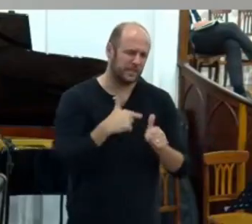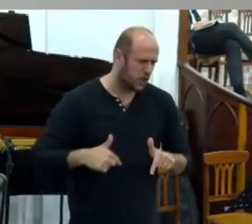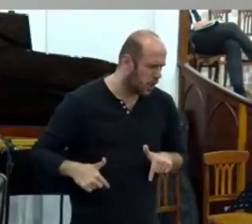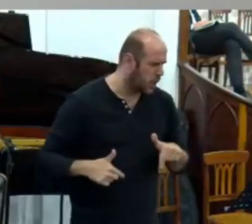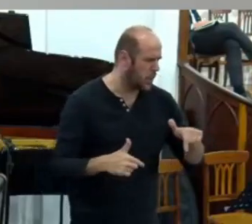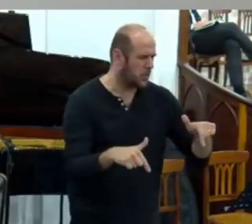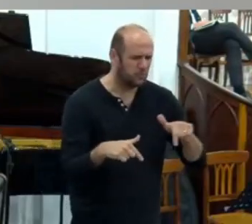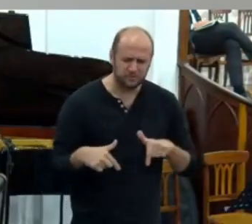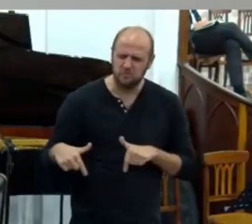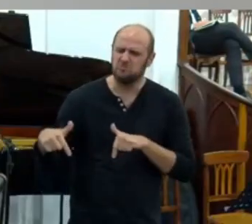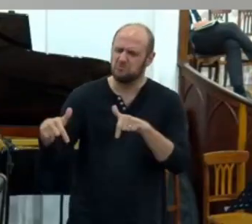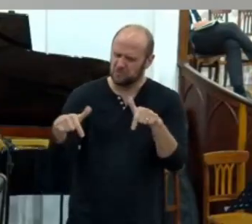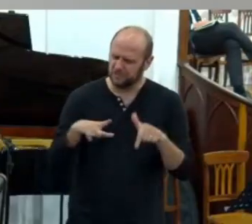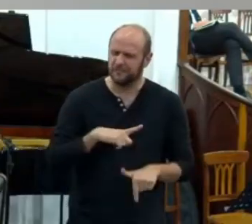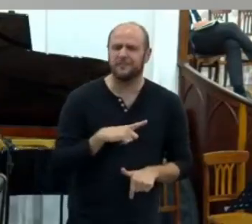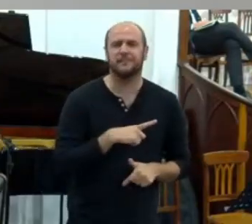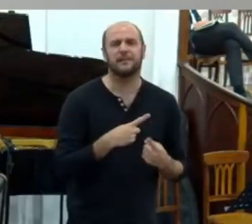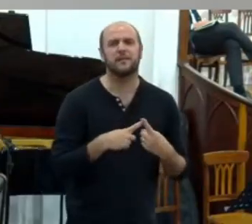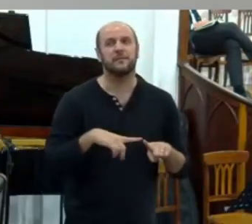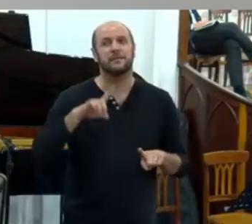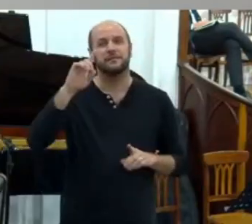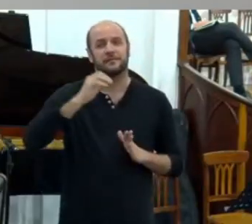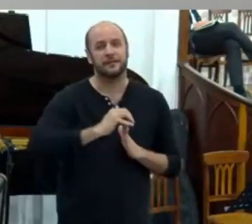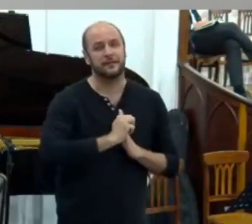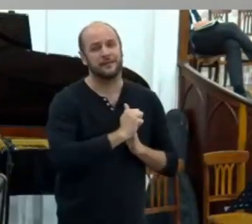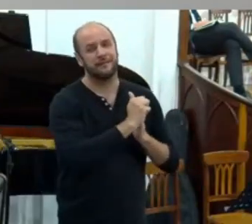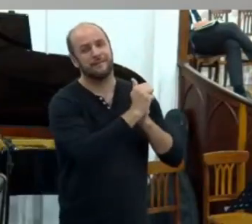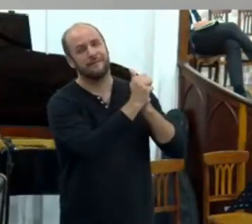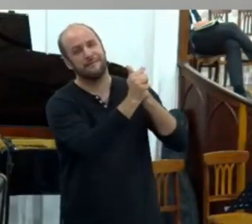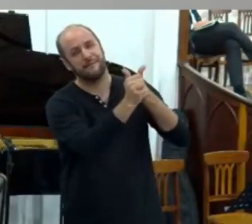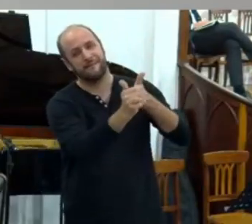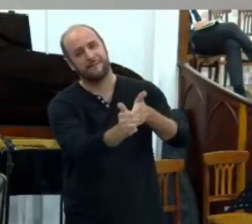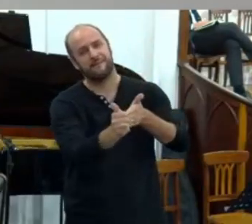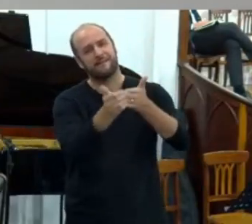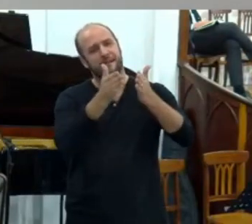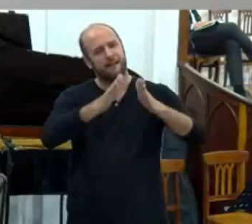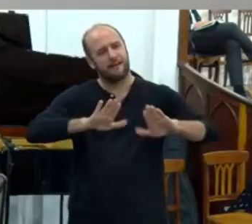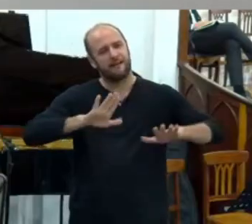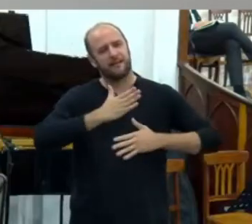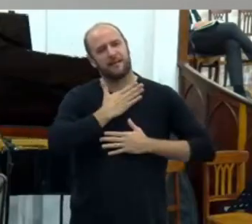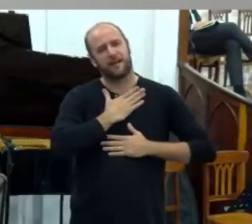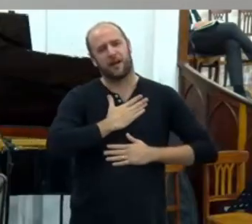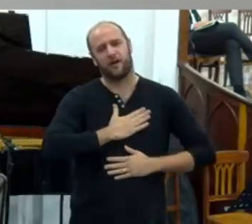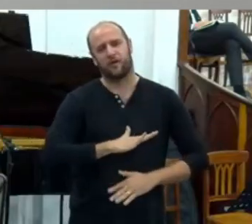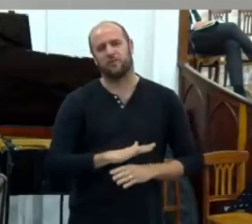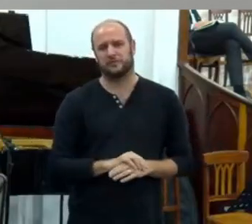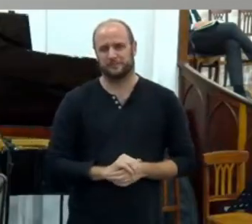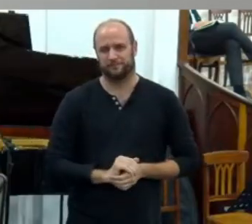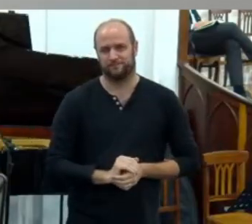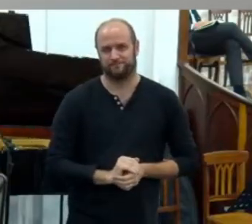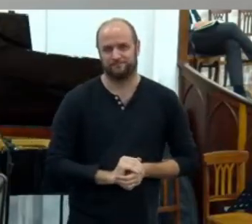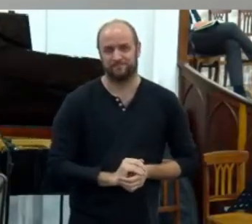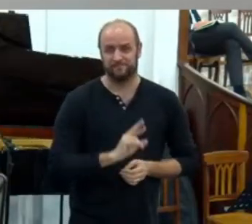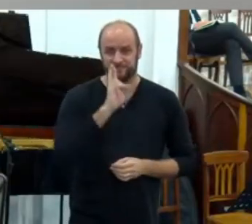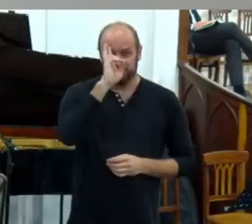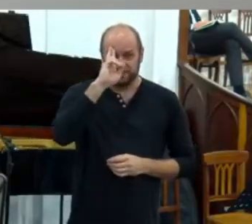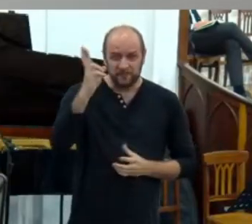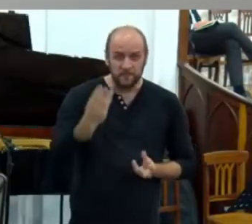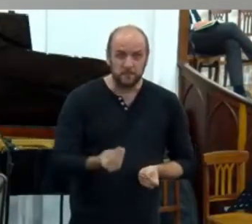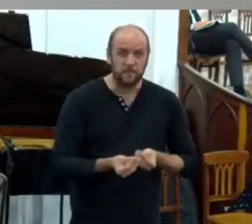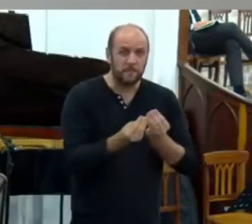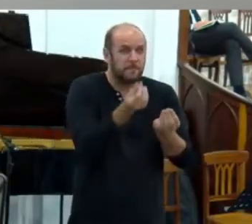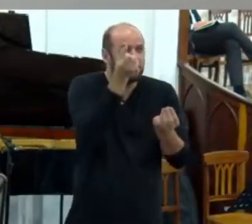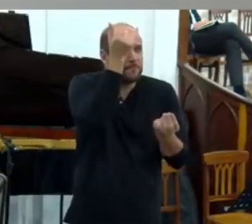de lutas, mas o Senhor nos conduz a alguns oásis. O Senhor nos deixou alguns meios